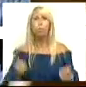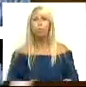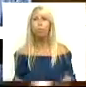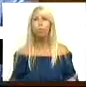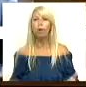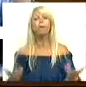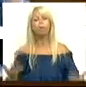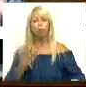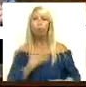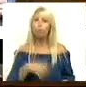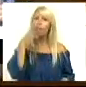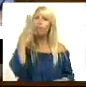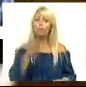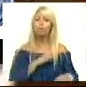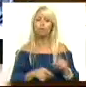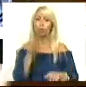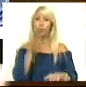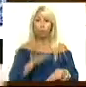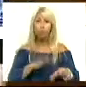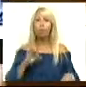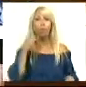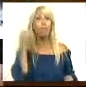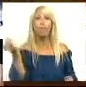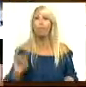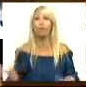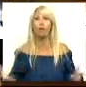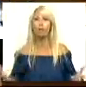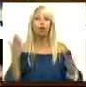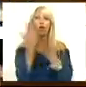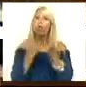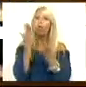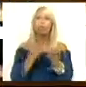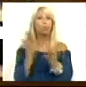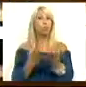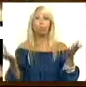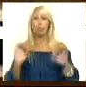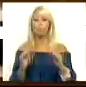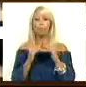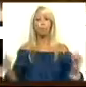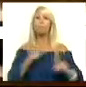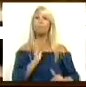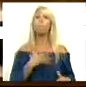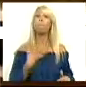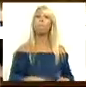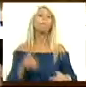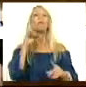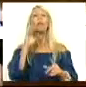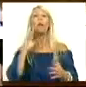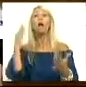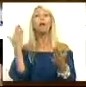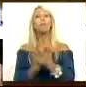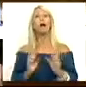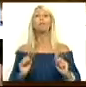o seguinte, justamente porque não se conhece, não há nenhum estudo ao nível mundial que assegure a